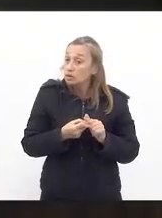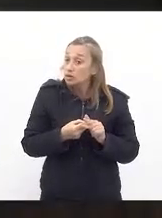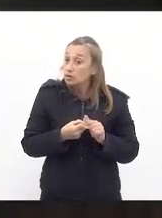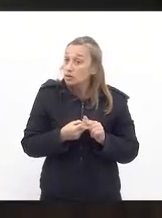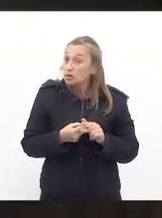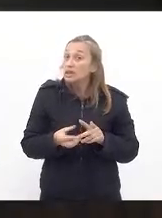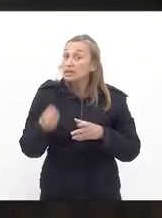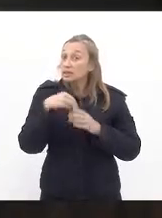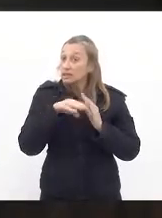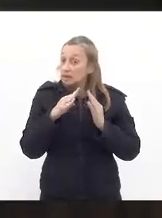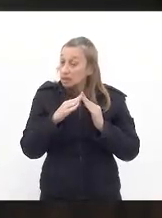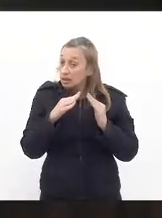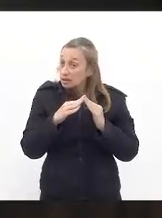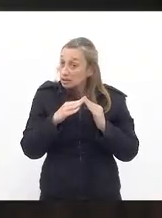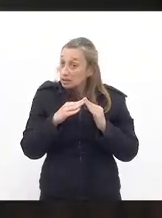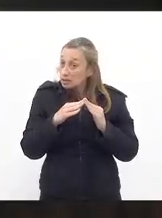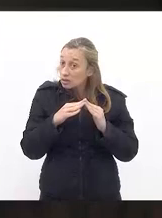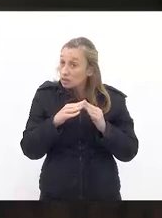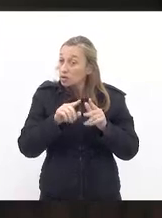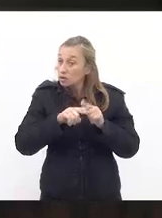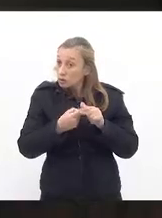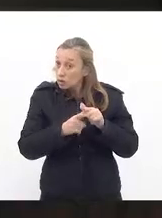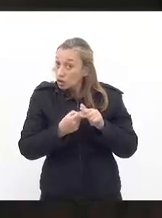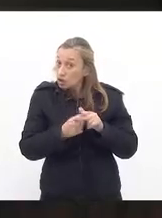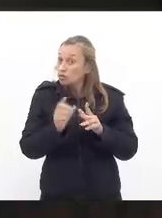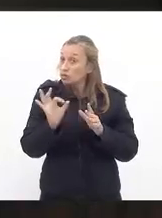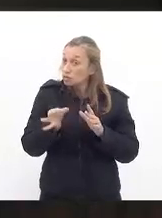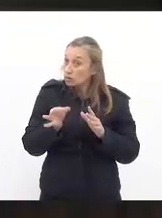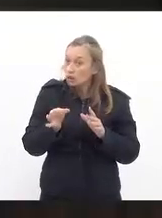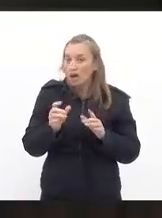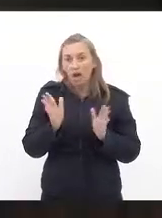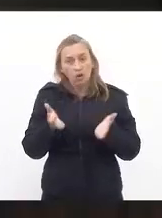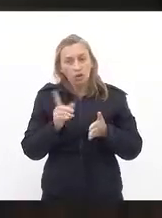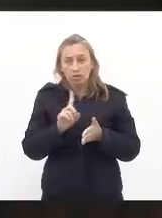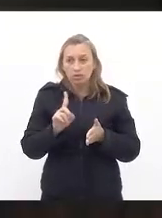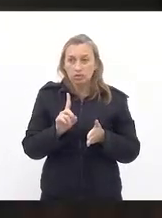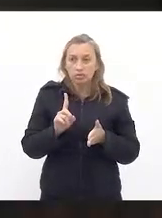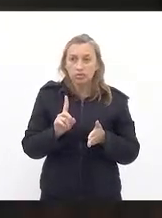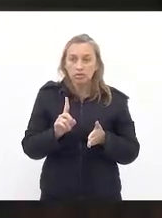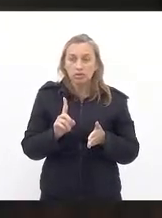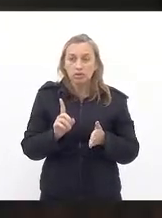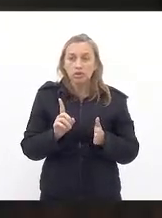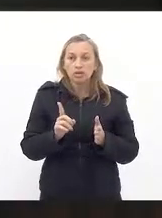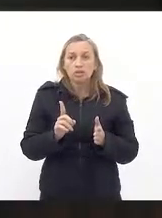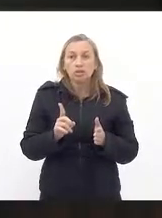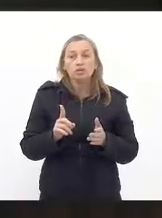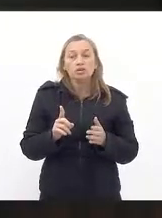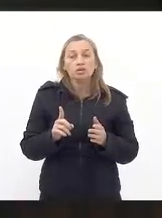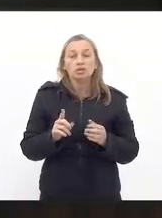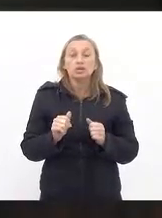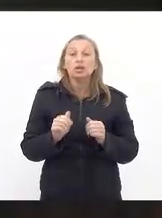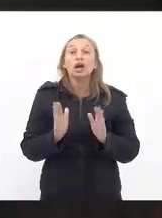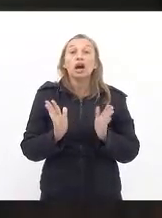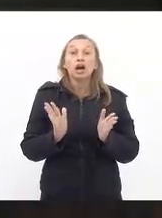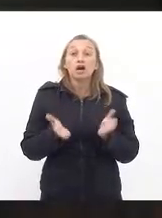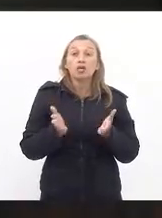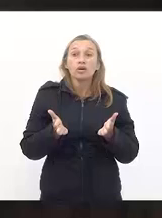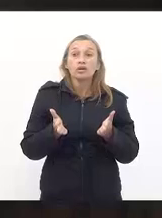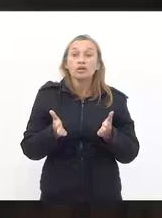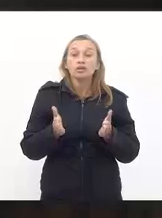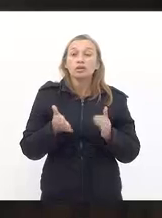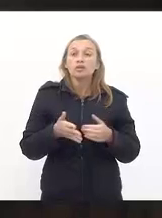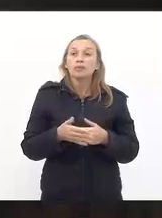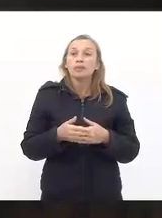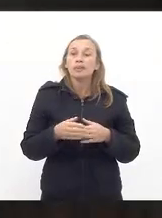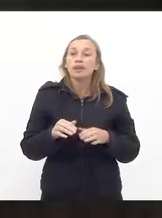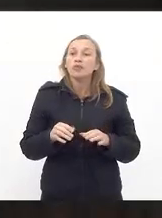Regimento Interno presente fazendo alteração e corrigindo porque senão vai ficar fedendo e aqui